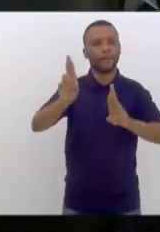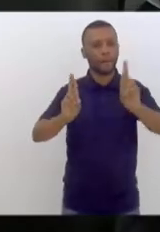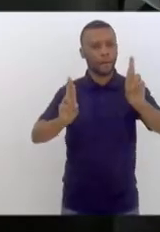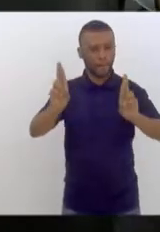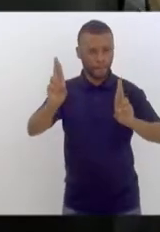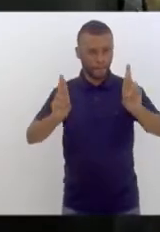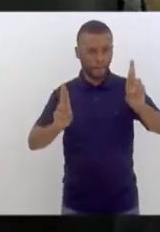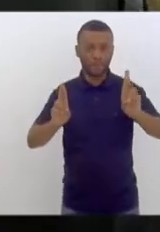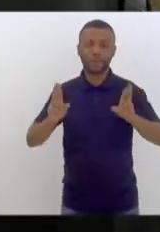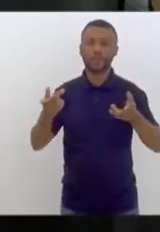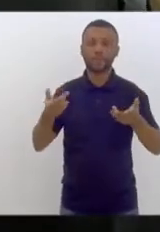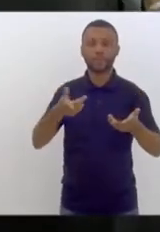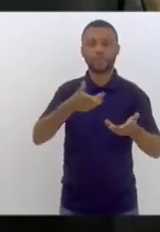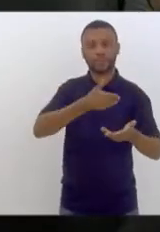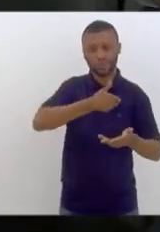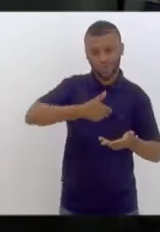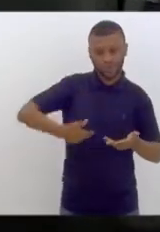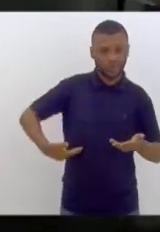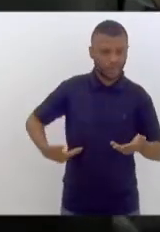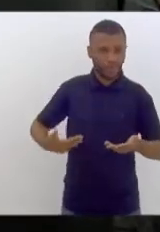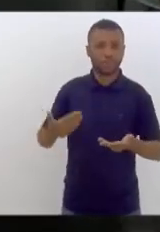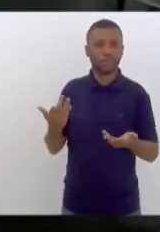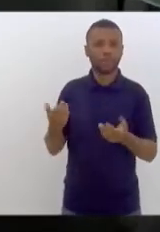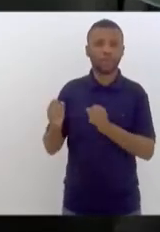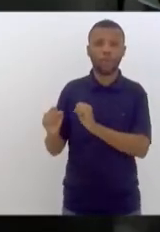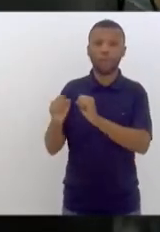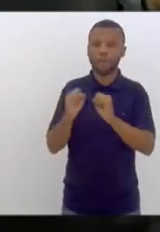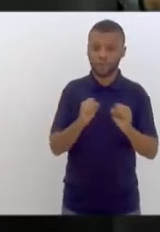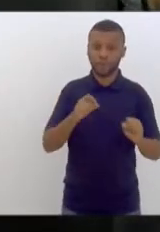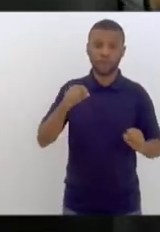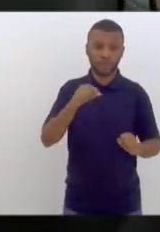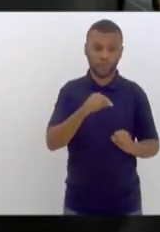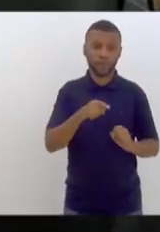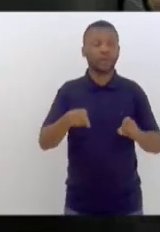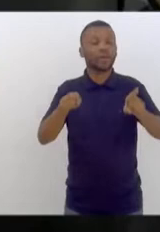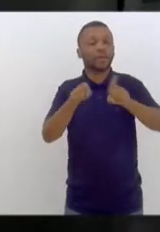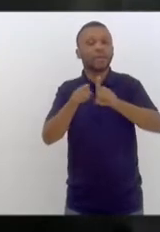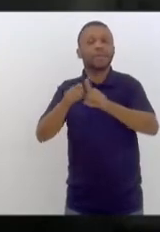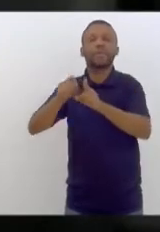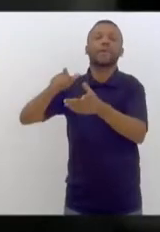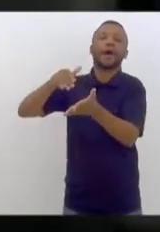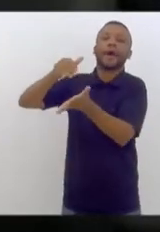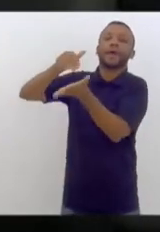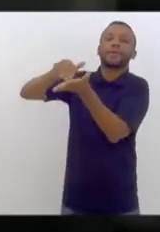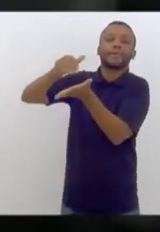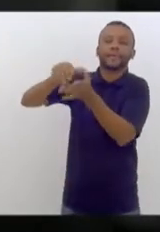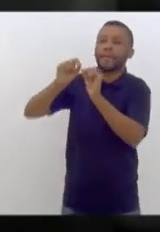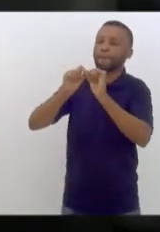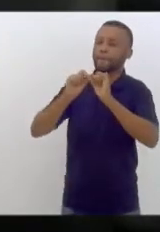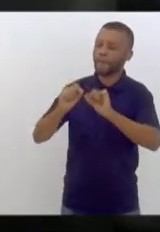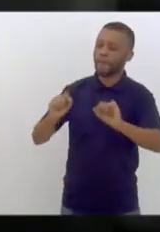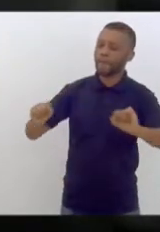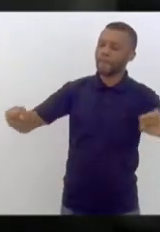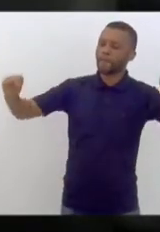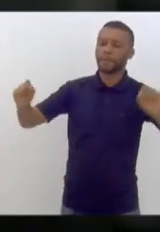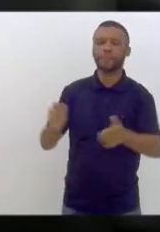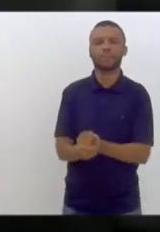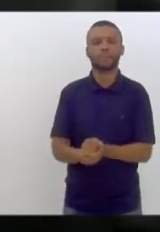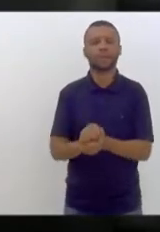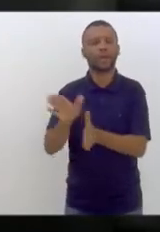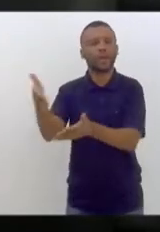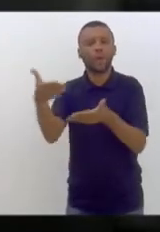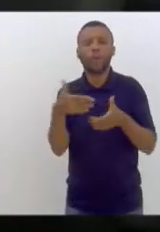aqui do poder público e também das secretarias e demais